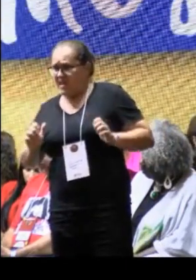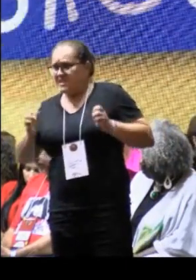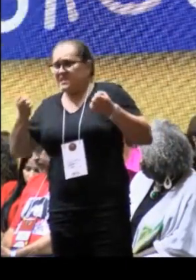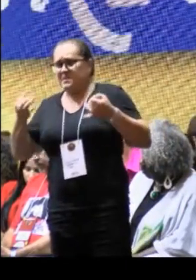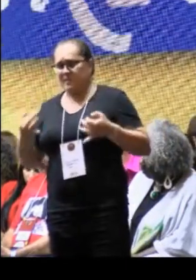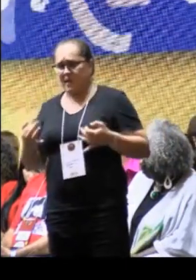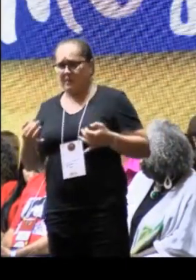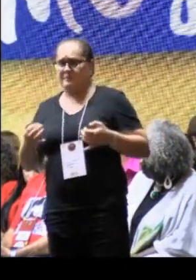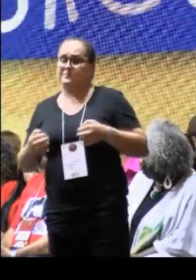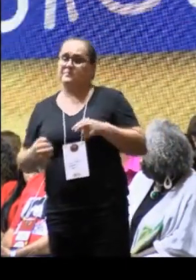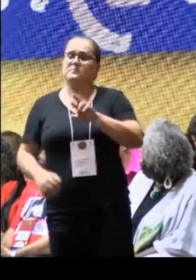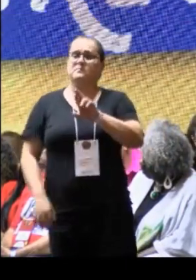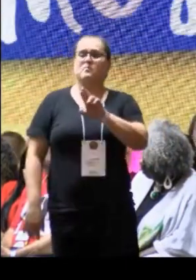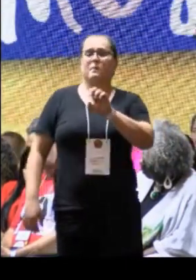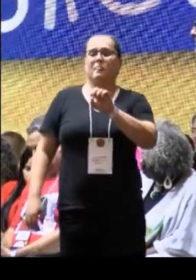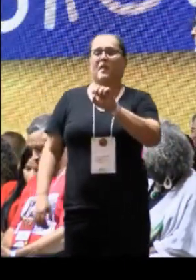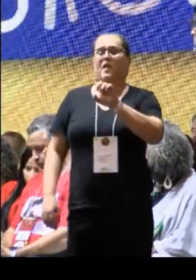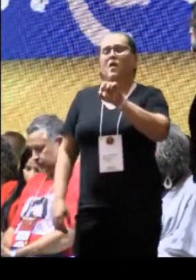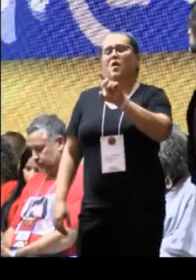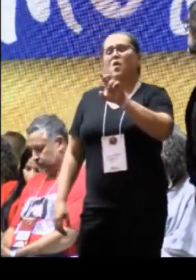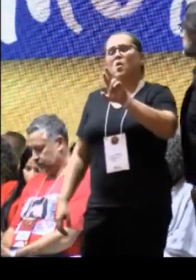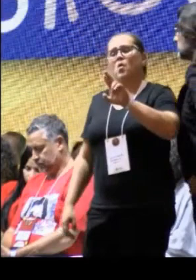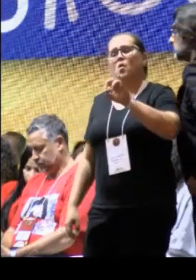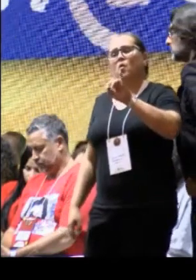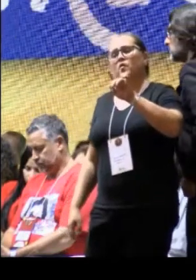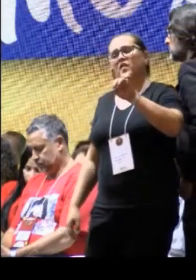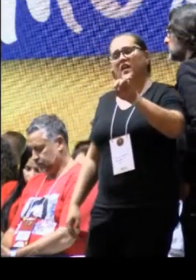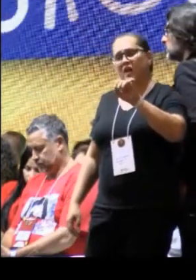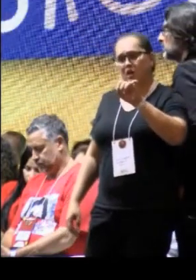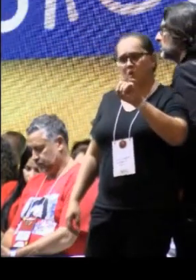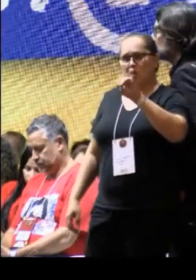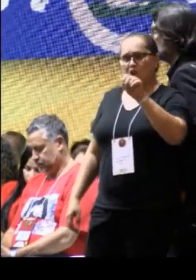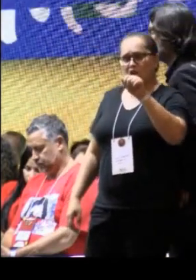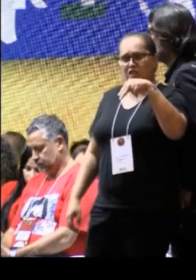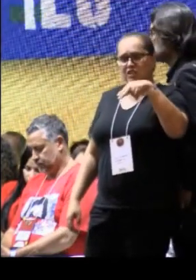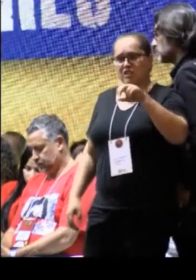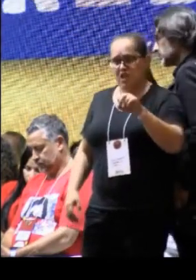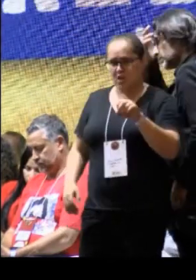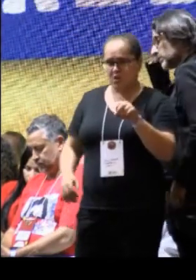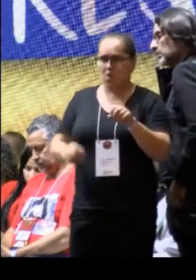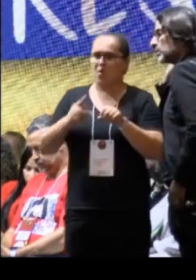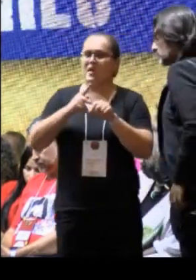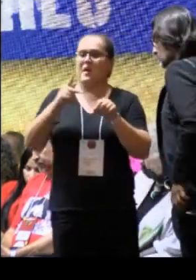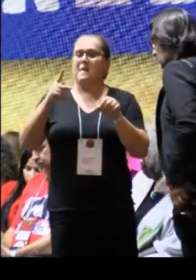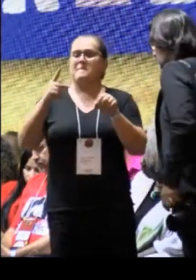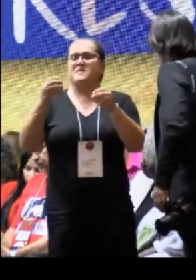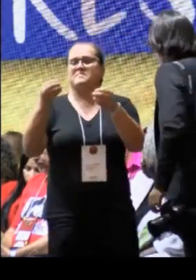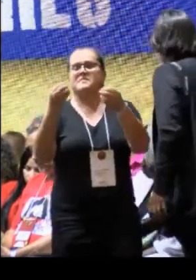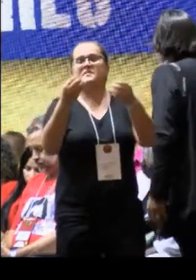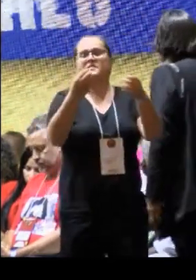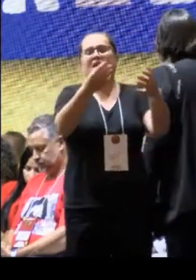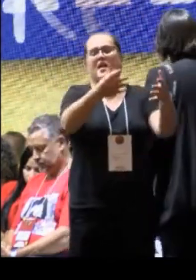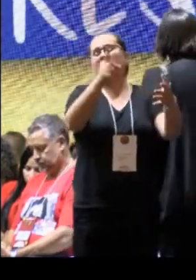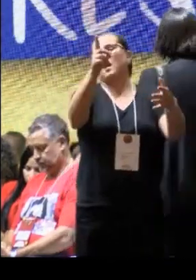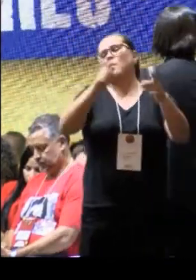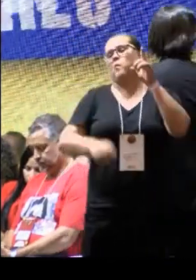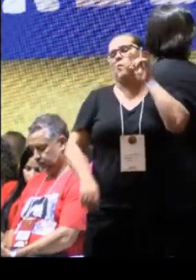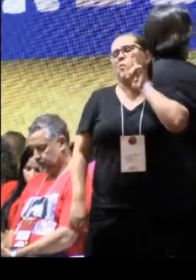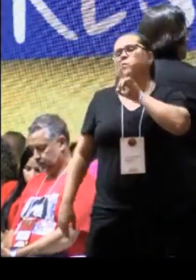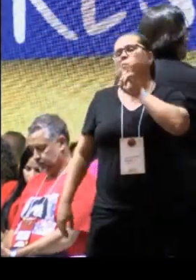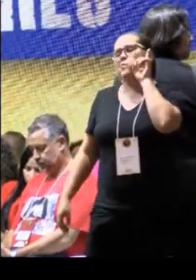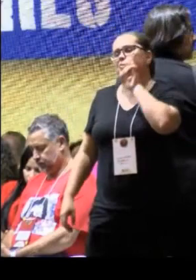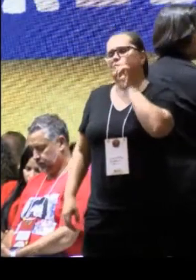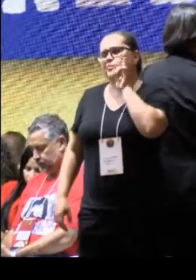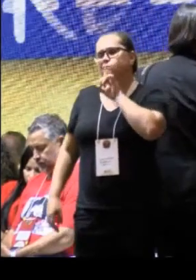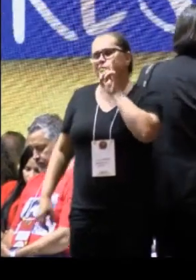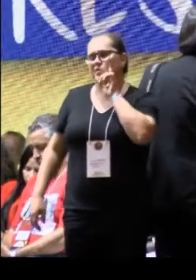Rodrigo Janot e a Delanhol quando eles entregaram a Petrobras aos tribunais dos Estados Unidos um crime de lesa pátria que